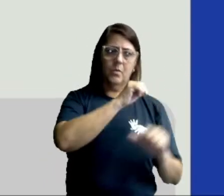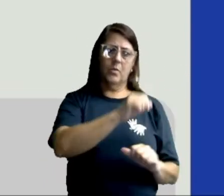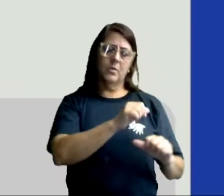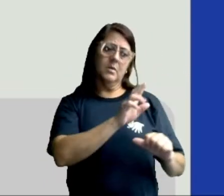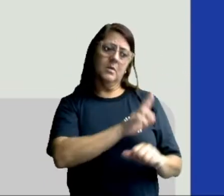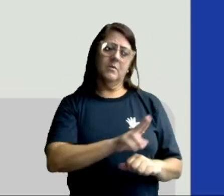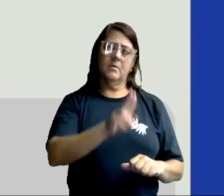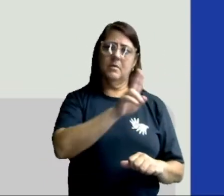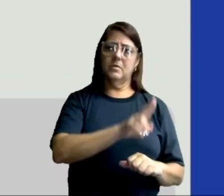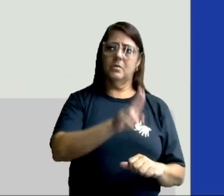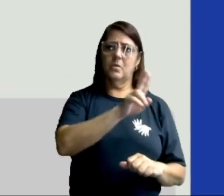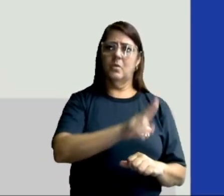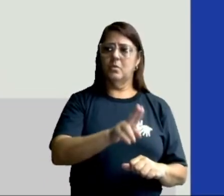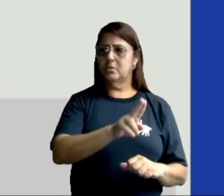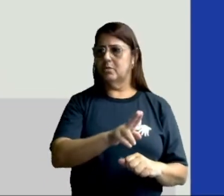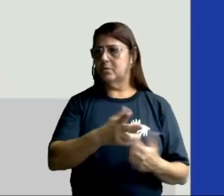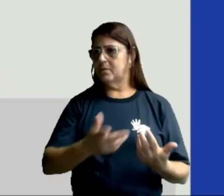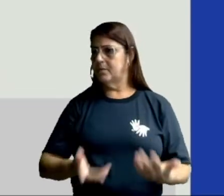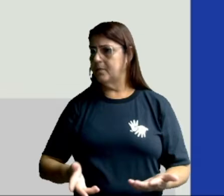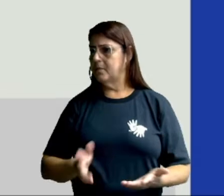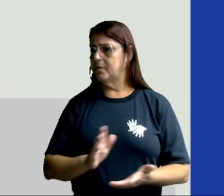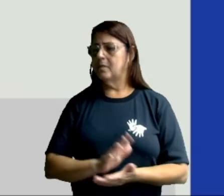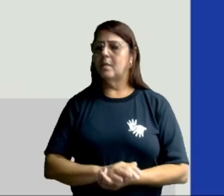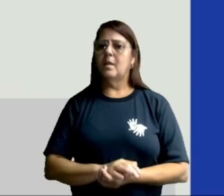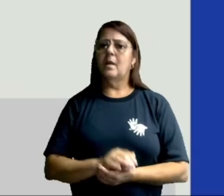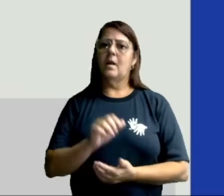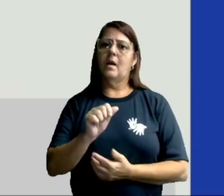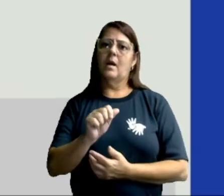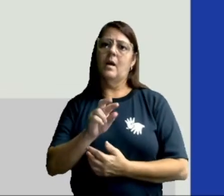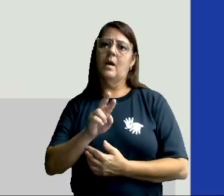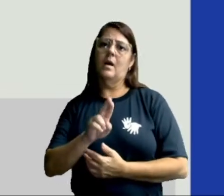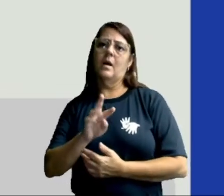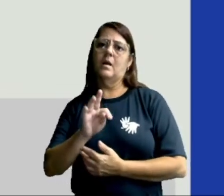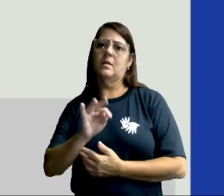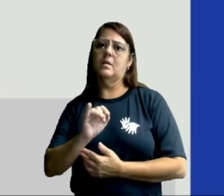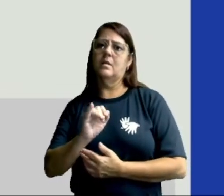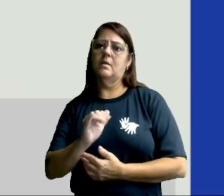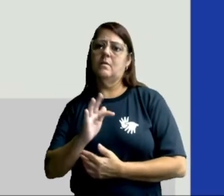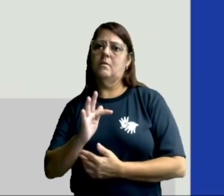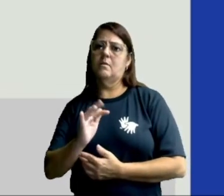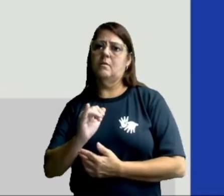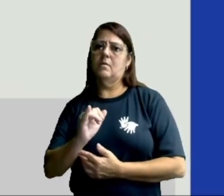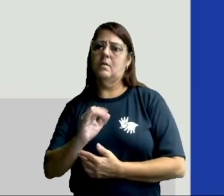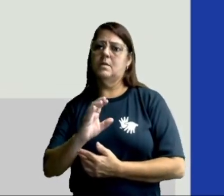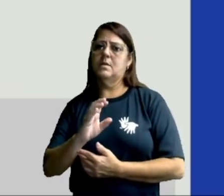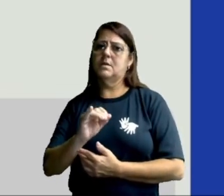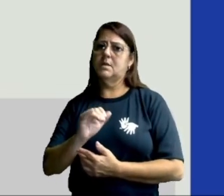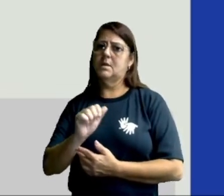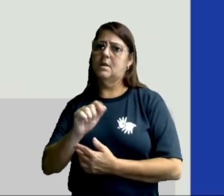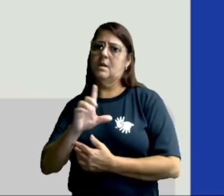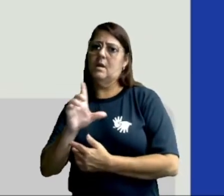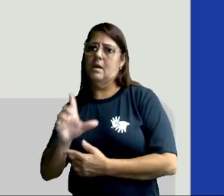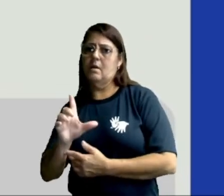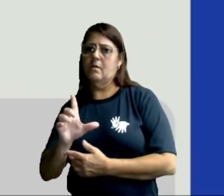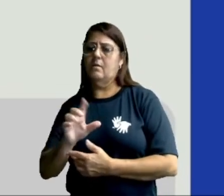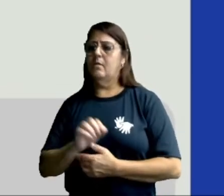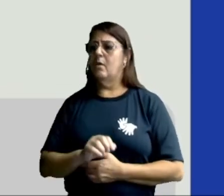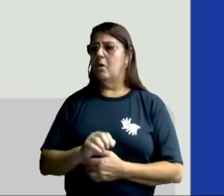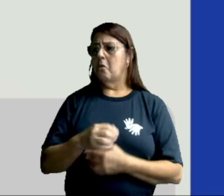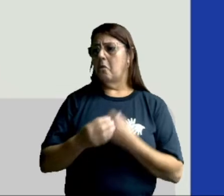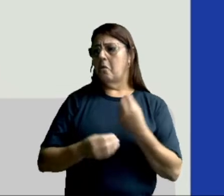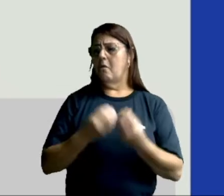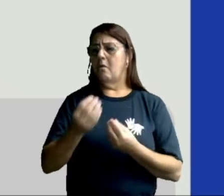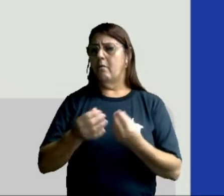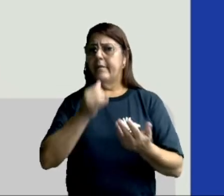um material que a gente chama de material artificial, tá certo? Mas que foi produzido a partir de um produto natural, né? Como no